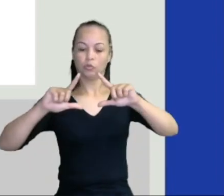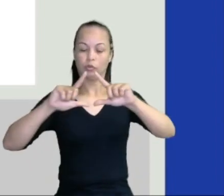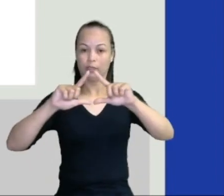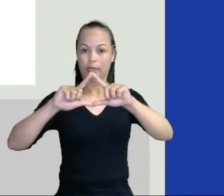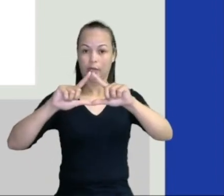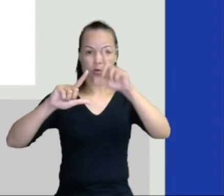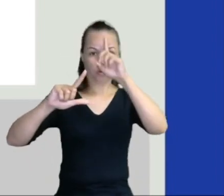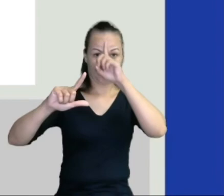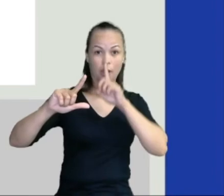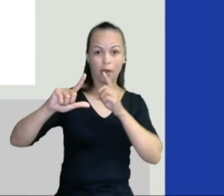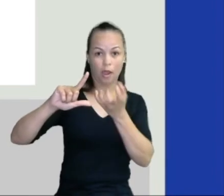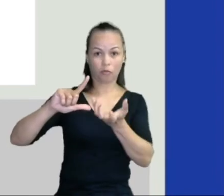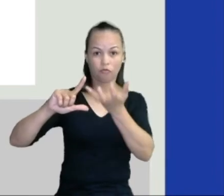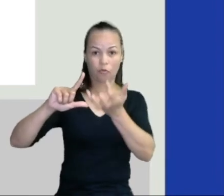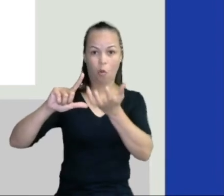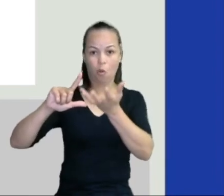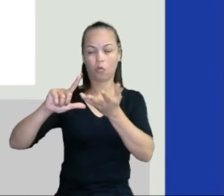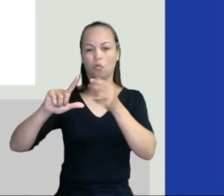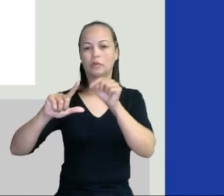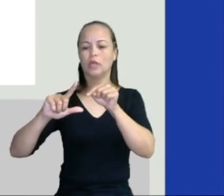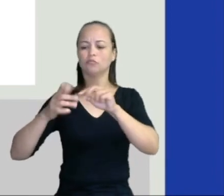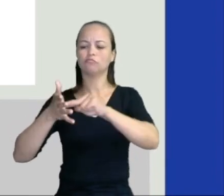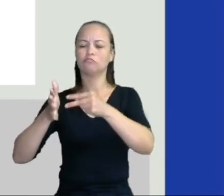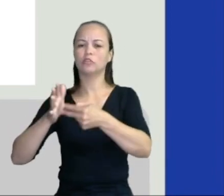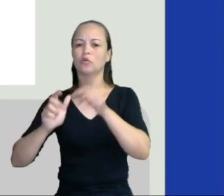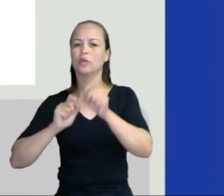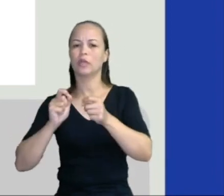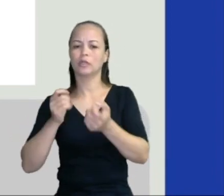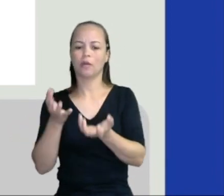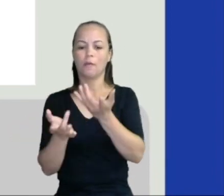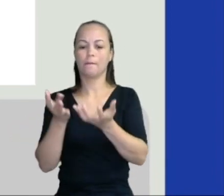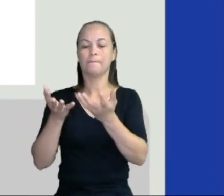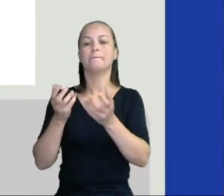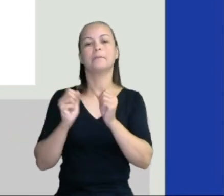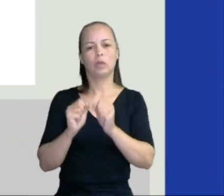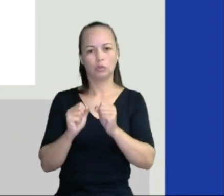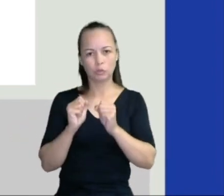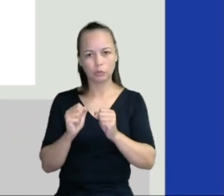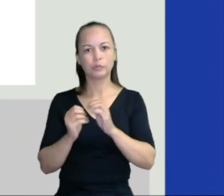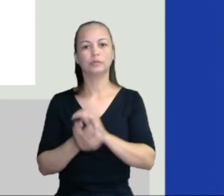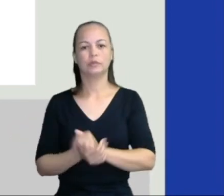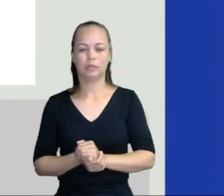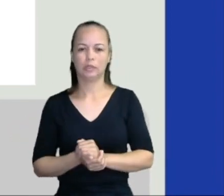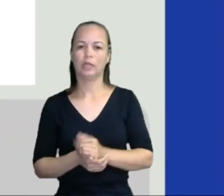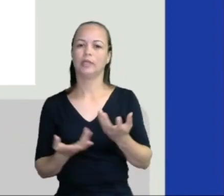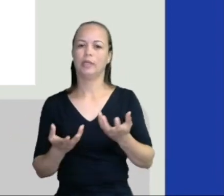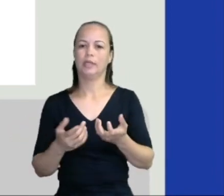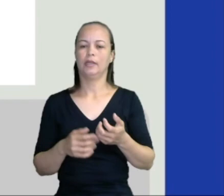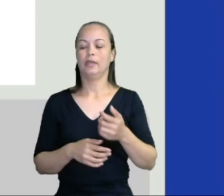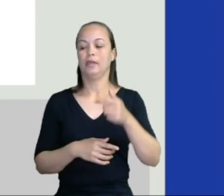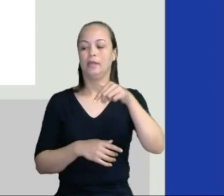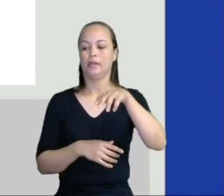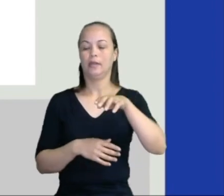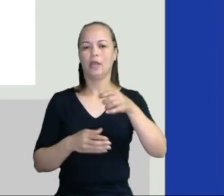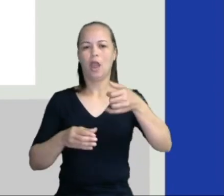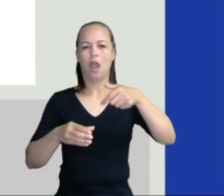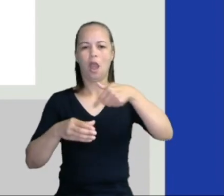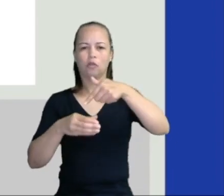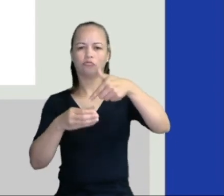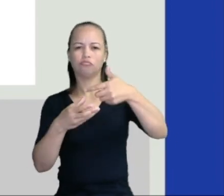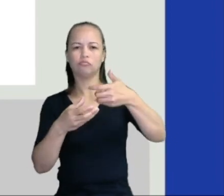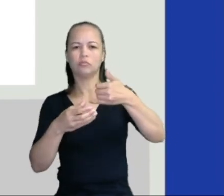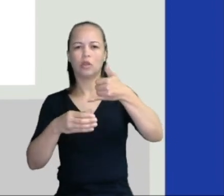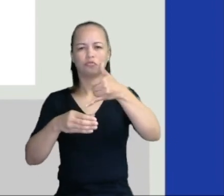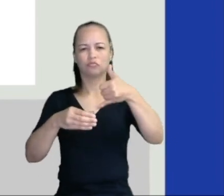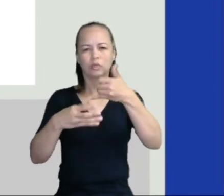amarelo com esse foguinho, significa que eles são inflamáveis, eles podem pegar fogo, querosene, álcool, então tem que ter